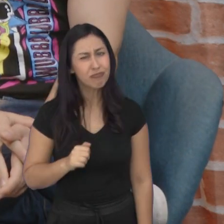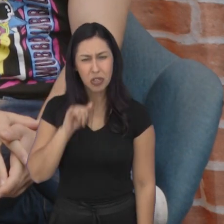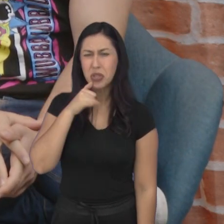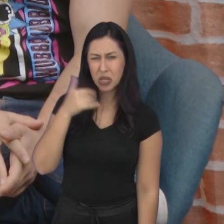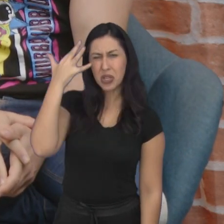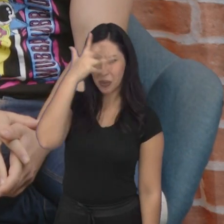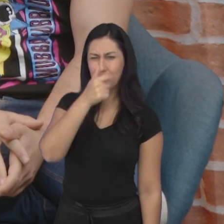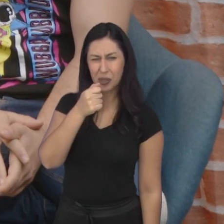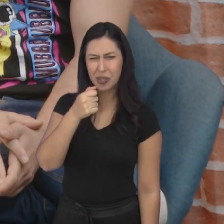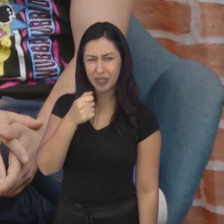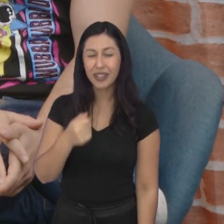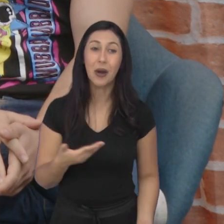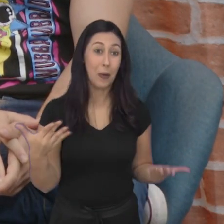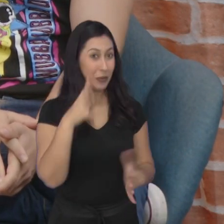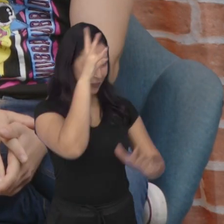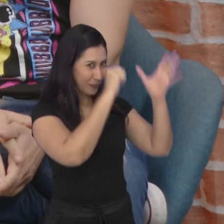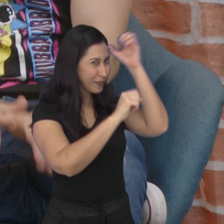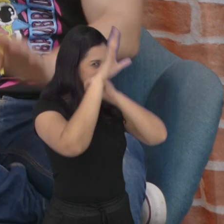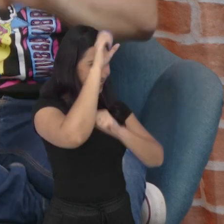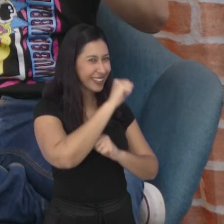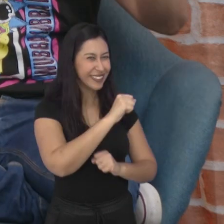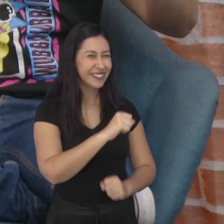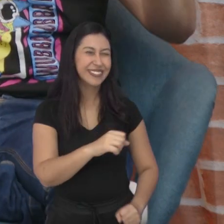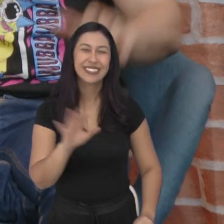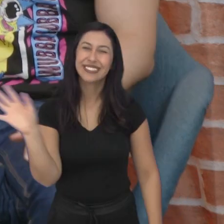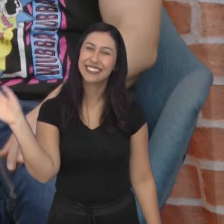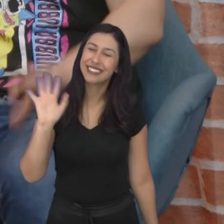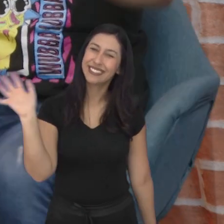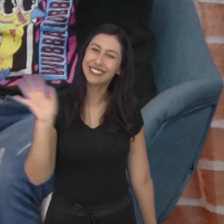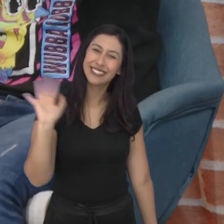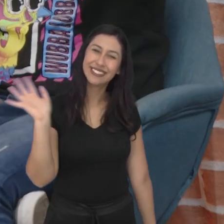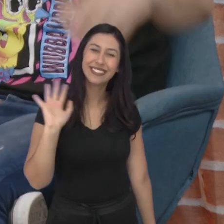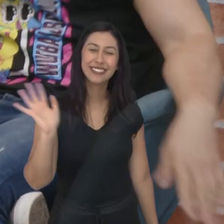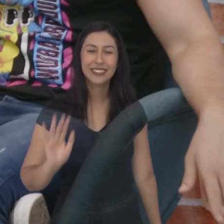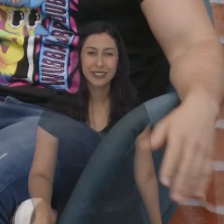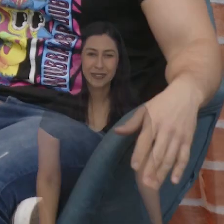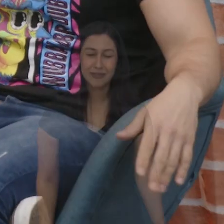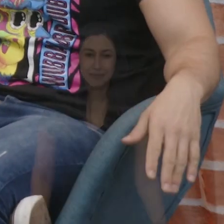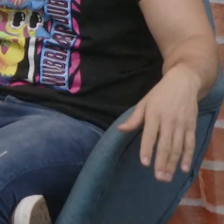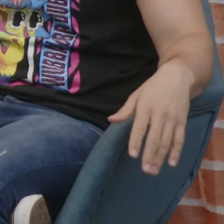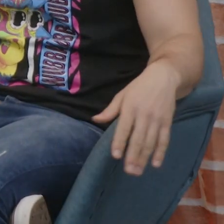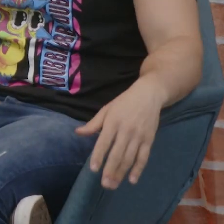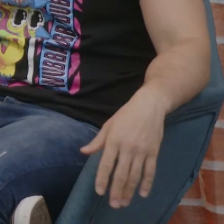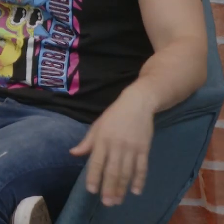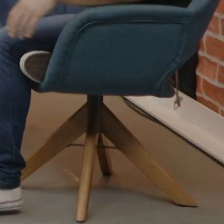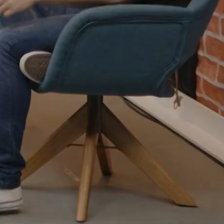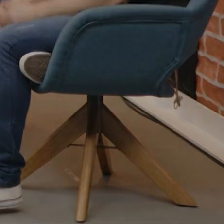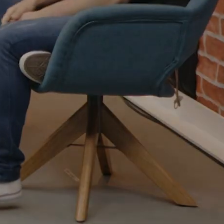melancolia é bonita também. Eu muito gosto bonita. Aprendemos neon, hoje. Então, melhor ainda. Tchau, tchau, gente.